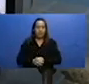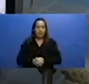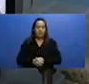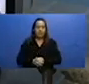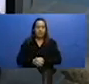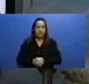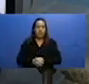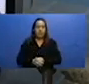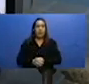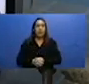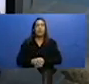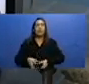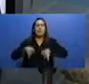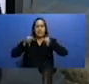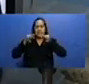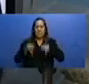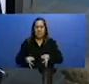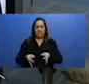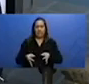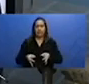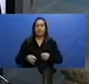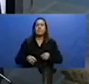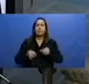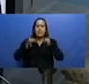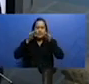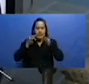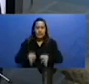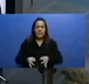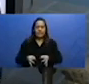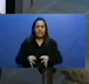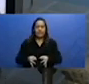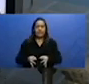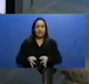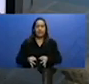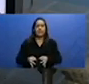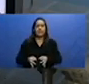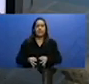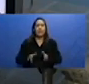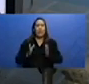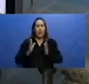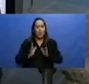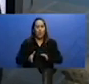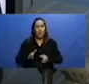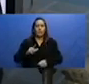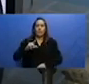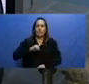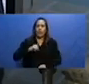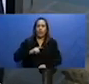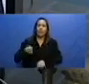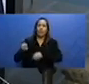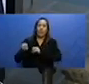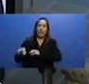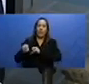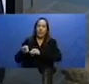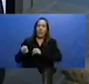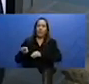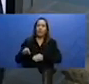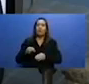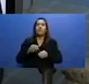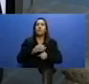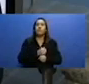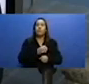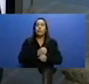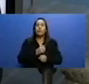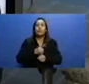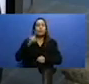certo que aquilo aconteça. É certo que hoje tem aula de matemática, porque hoje